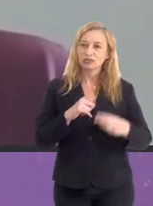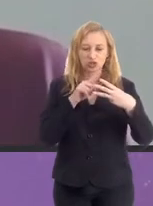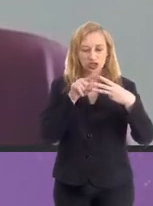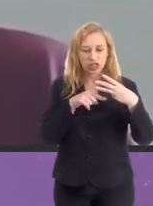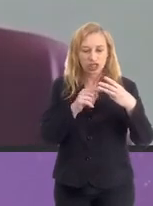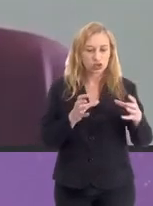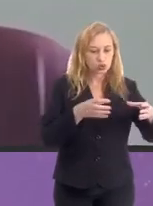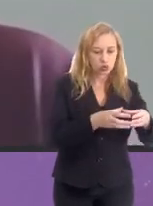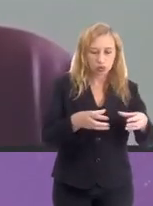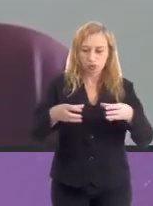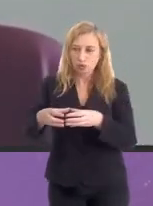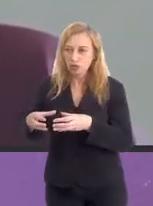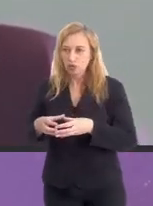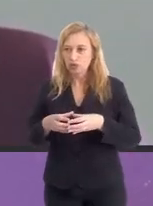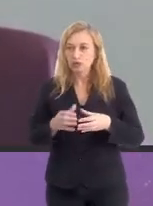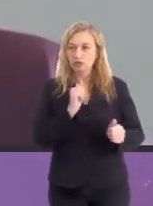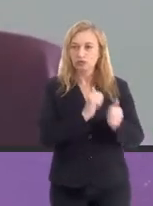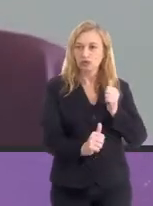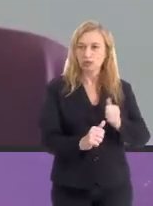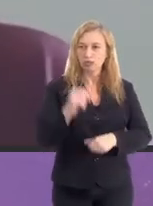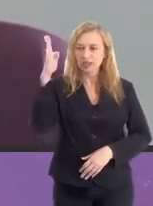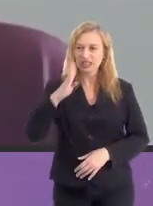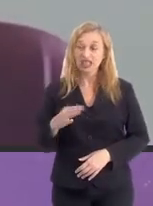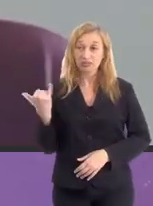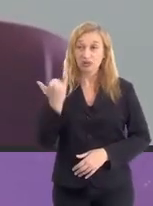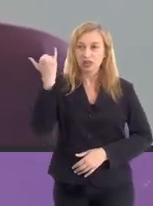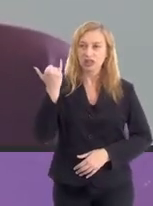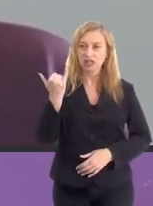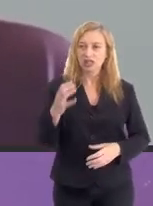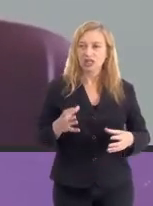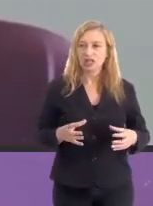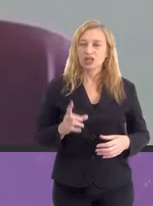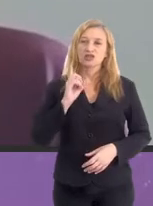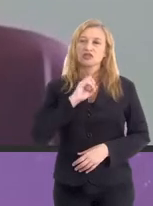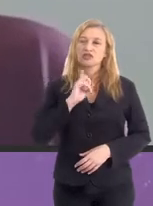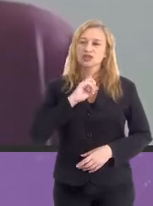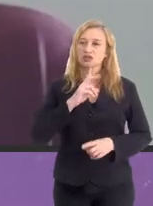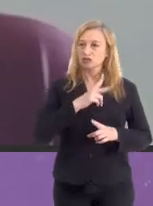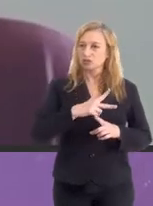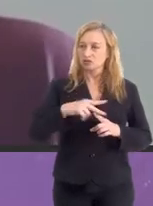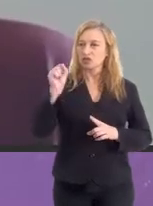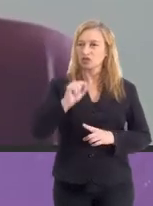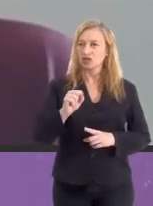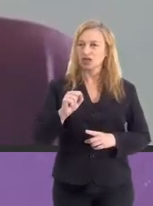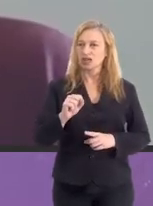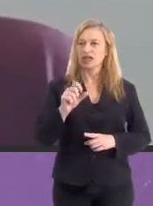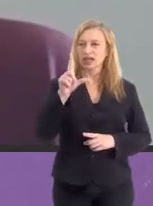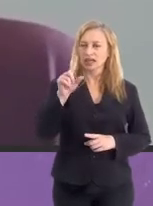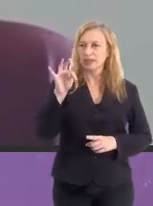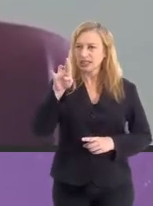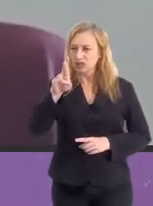nós temos três grandes clubes do futebol brasileiro pelos um que foi campeão do mundo campeão da Libertadores